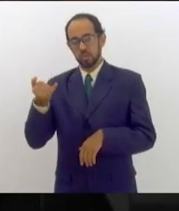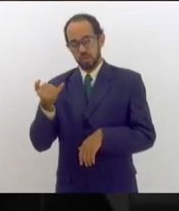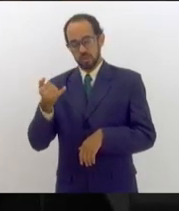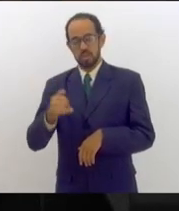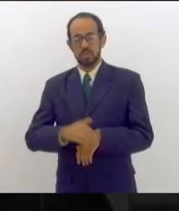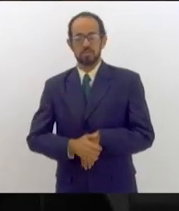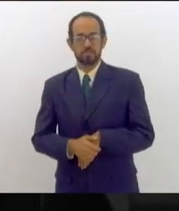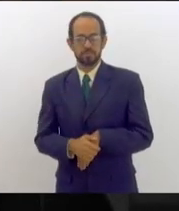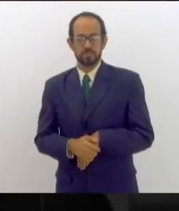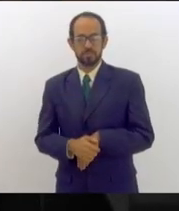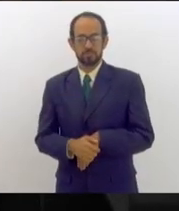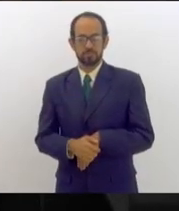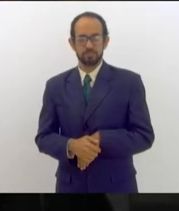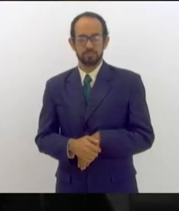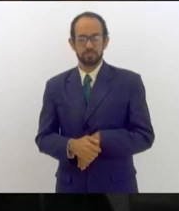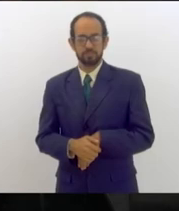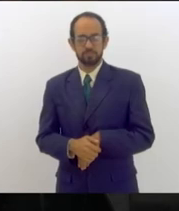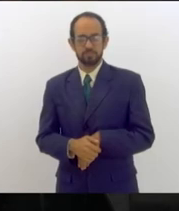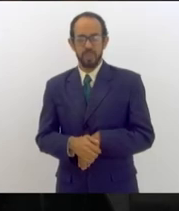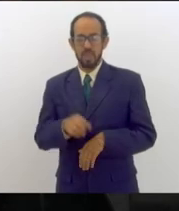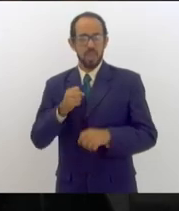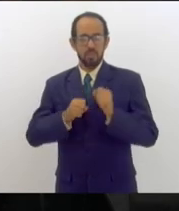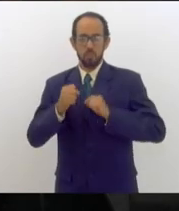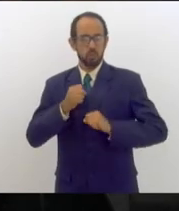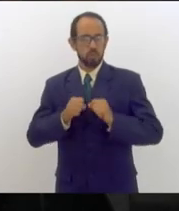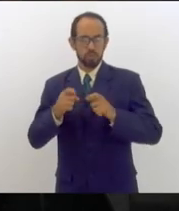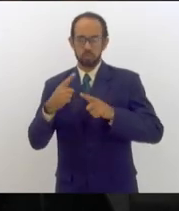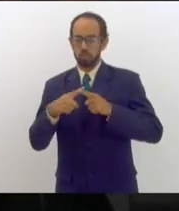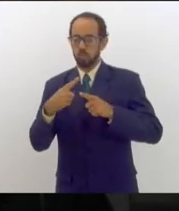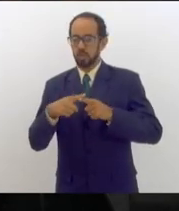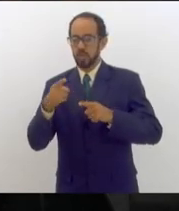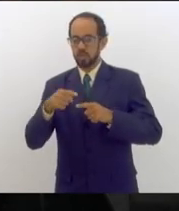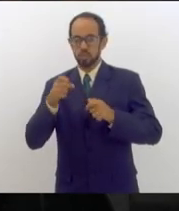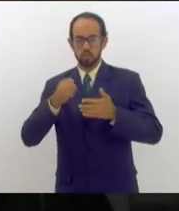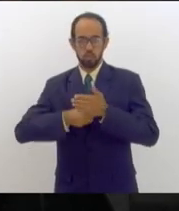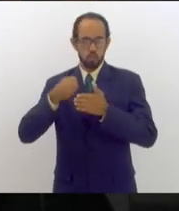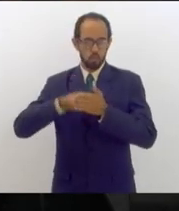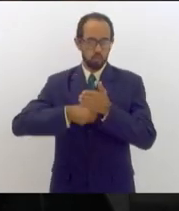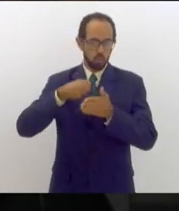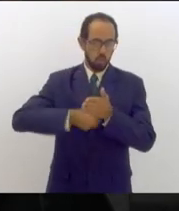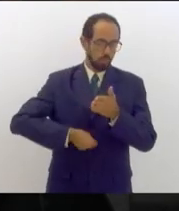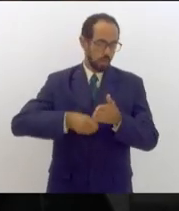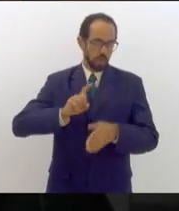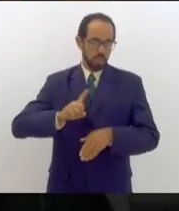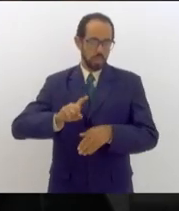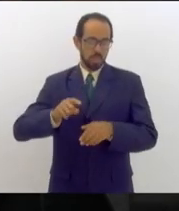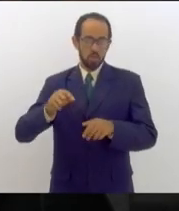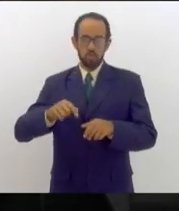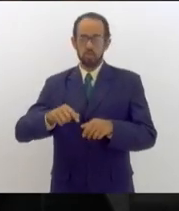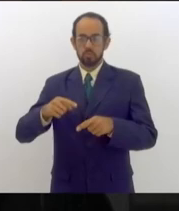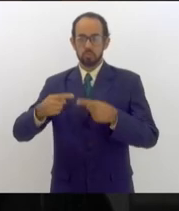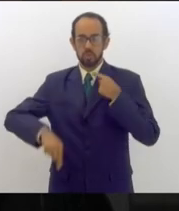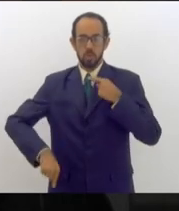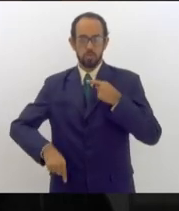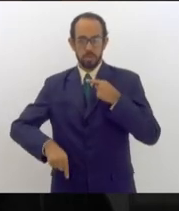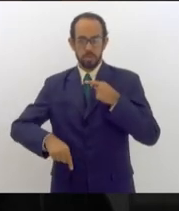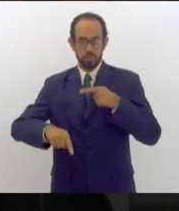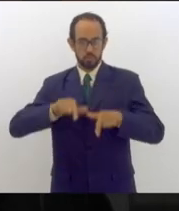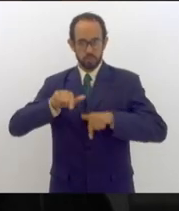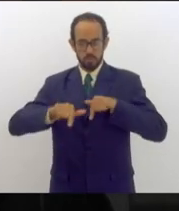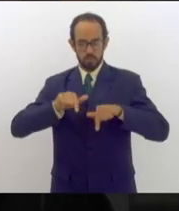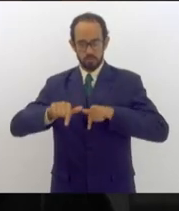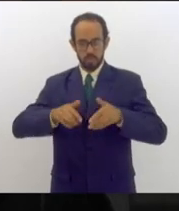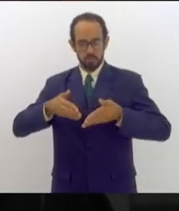a gente lutou para que não houvesse descontinuidade do serviço de barcas e para que não houvesse